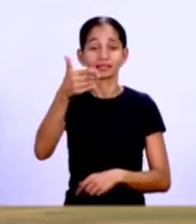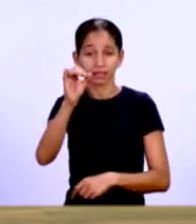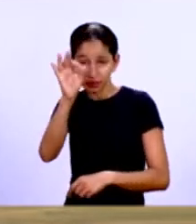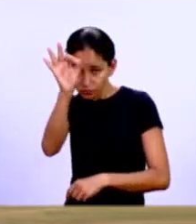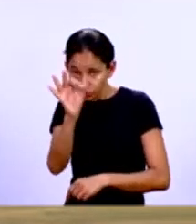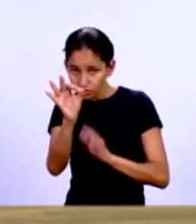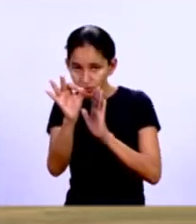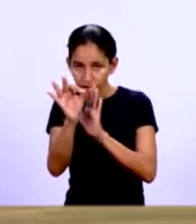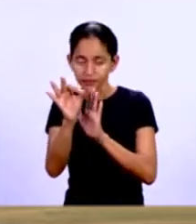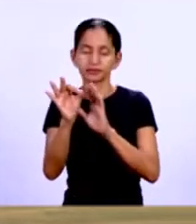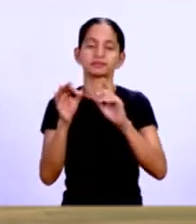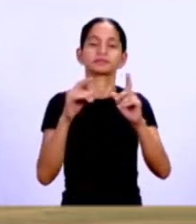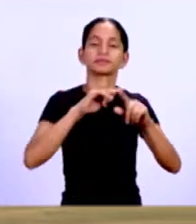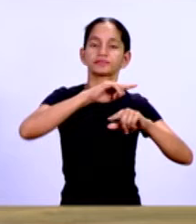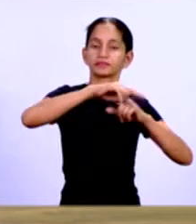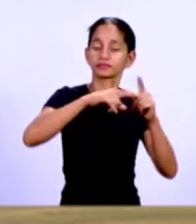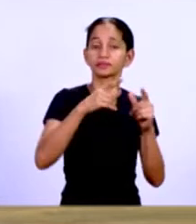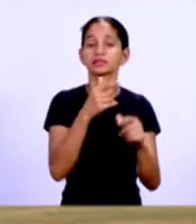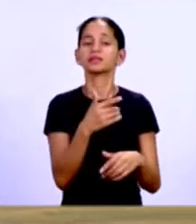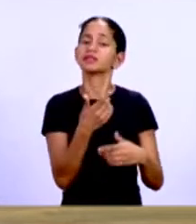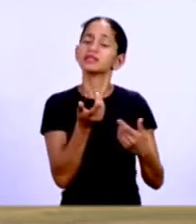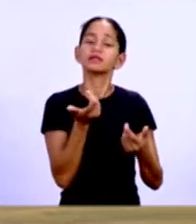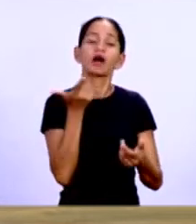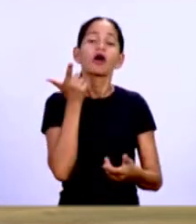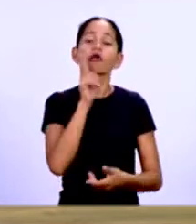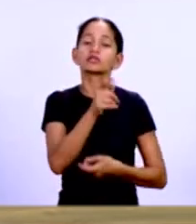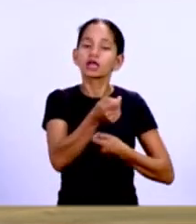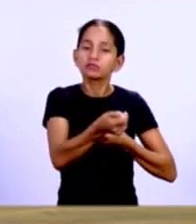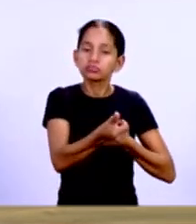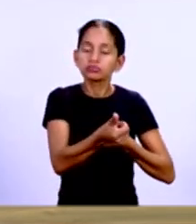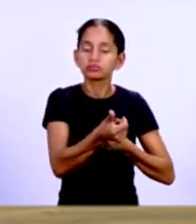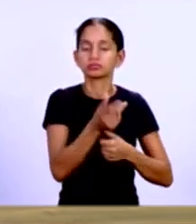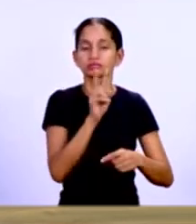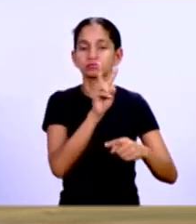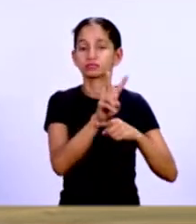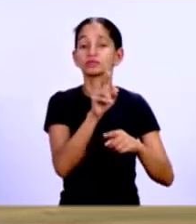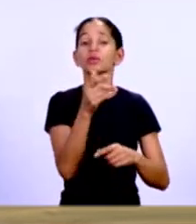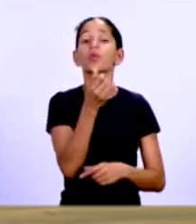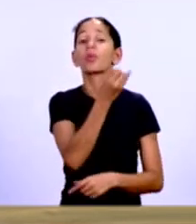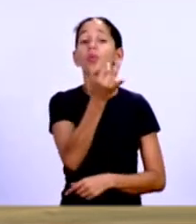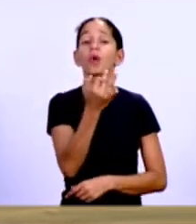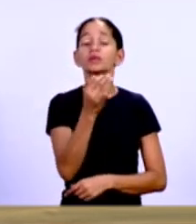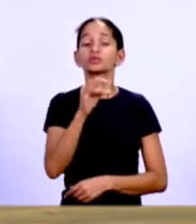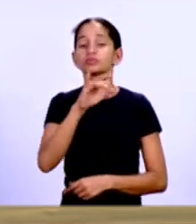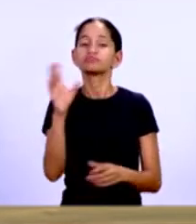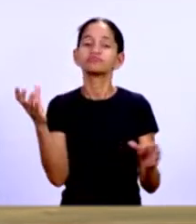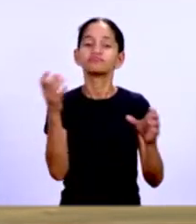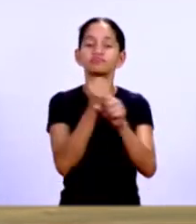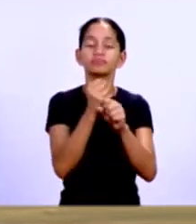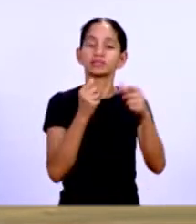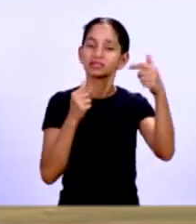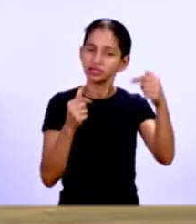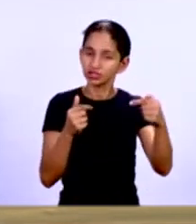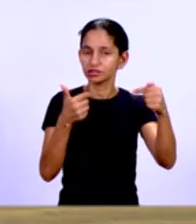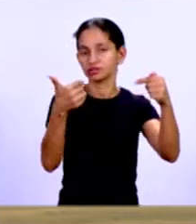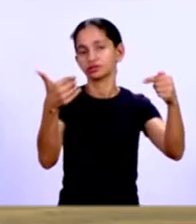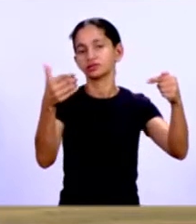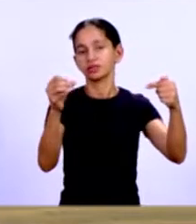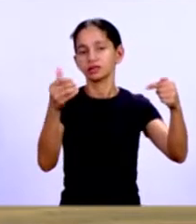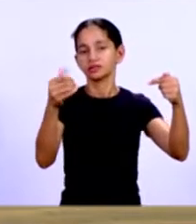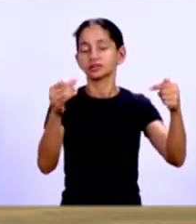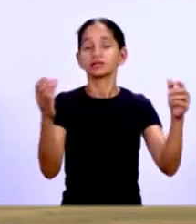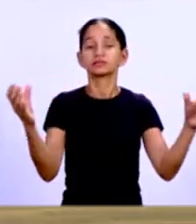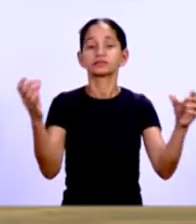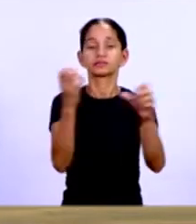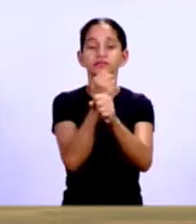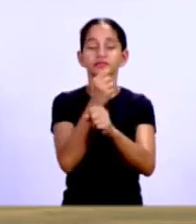fez no título público, ele vai te dar de ganho 10% mais os juros, que seria 7% no nosso exemplo. Então, ele vai ter